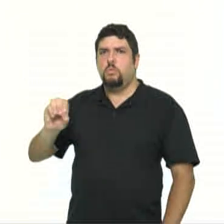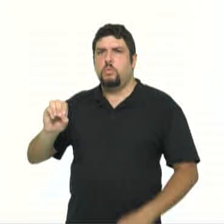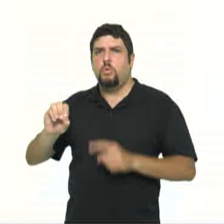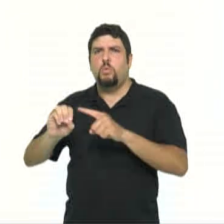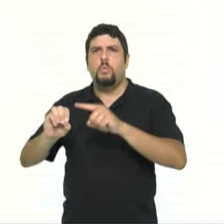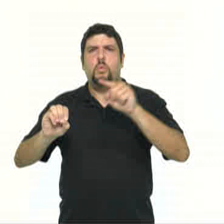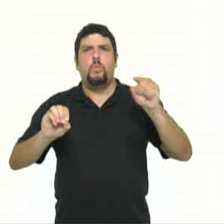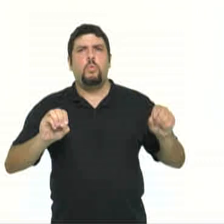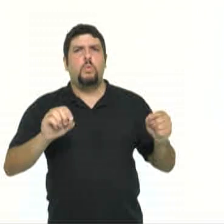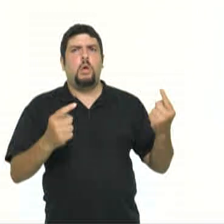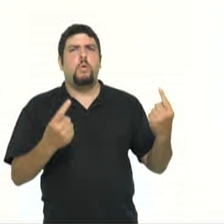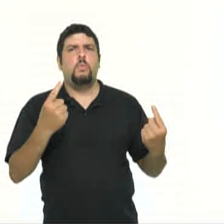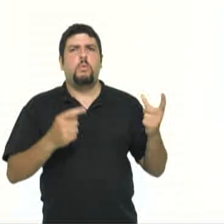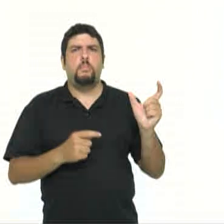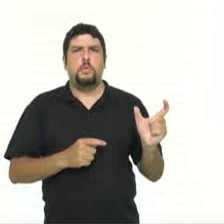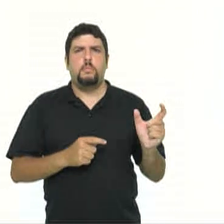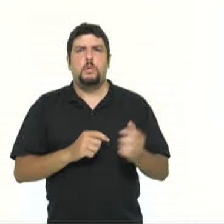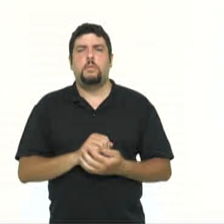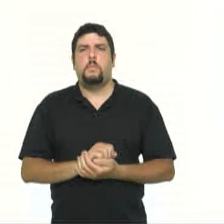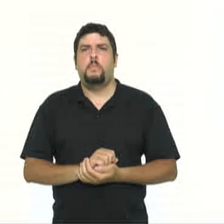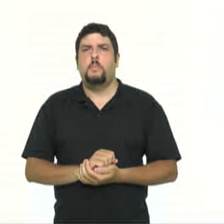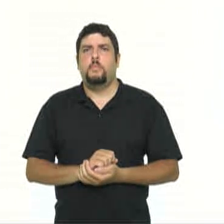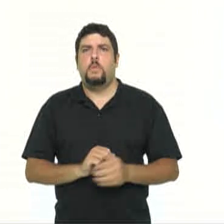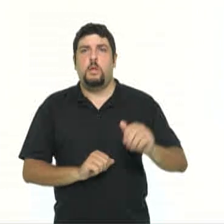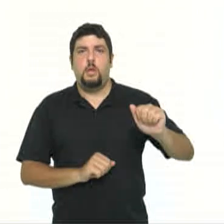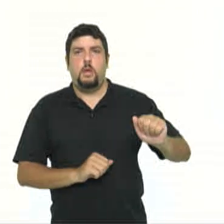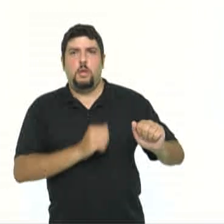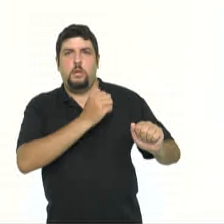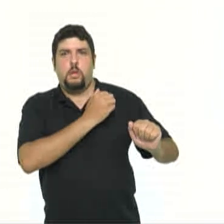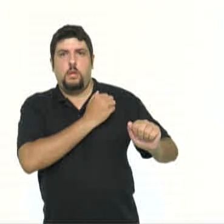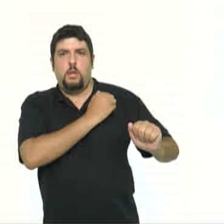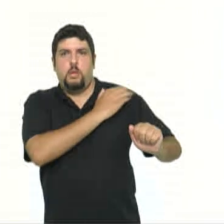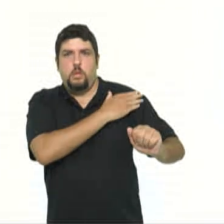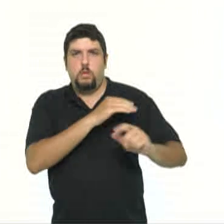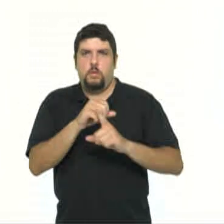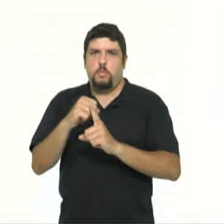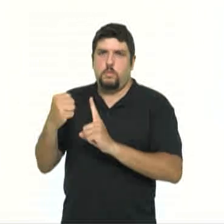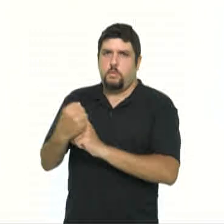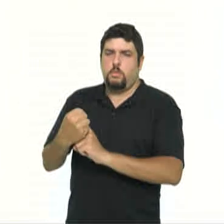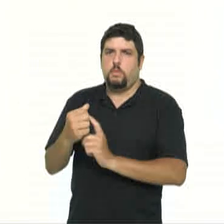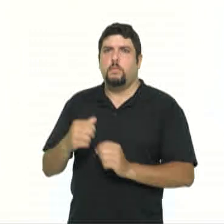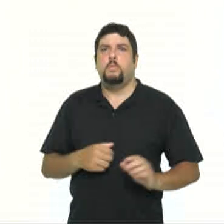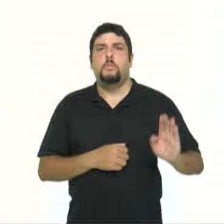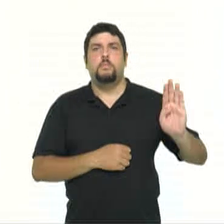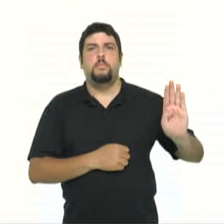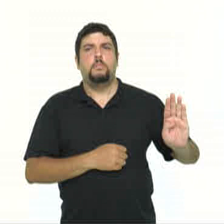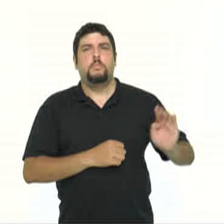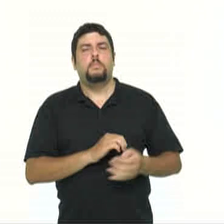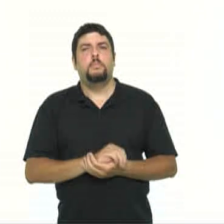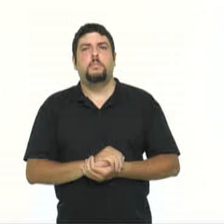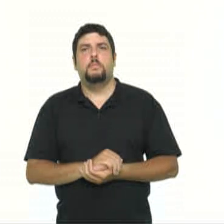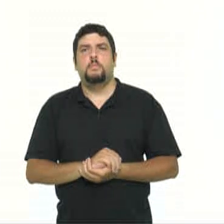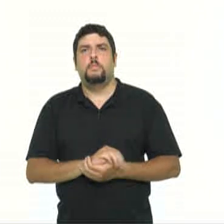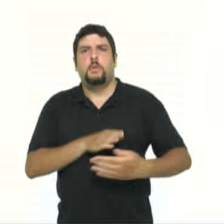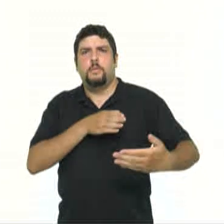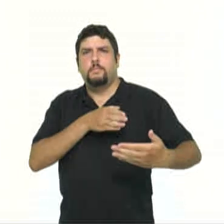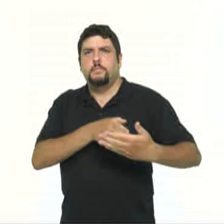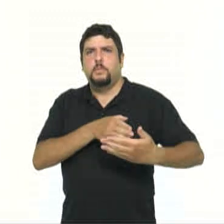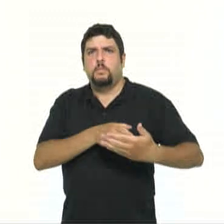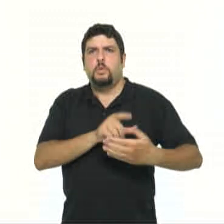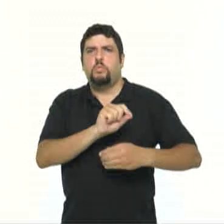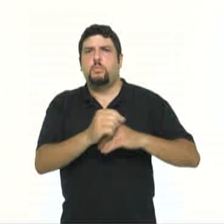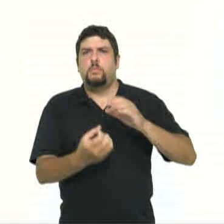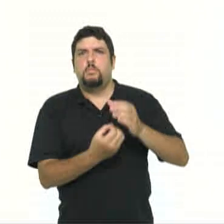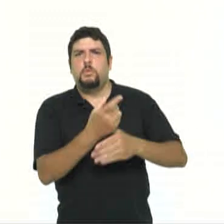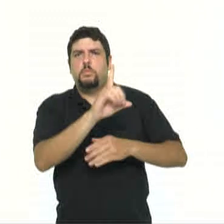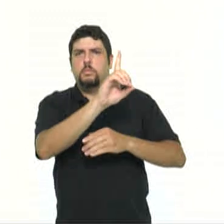elemento? Letra A, a discriminação enraizada em parte da sociedade. Letra B, empecilho à implementação